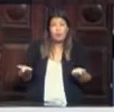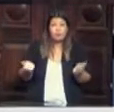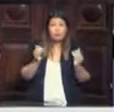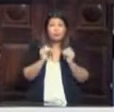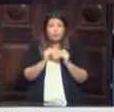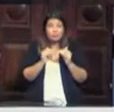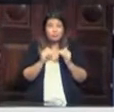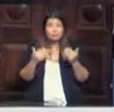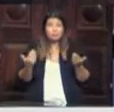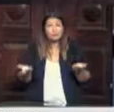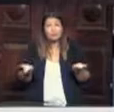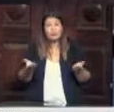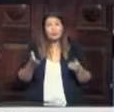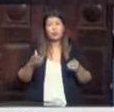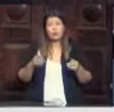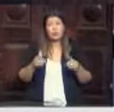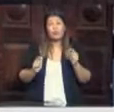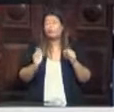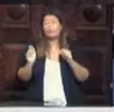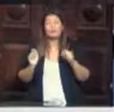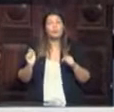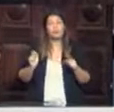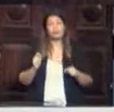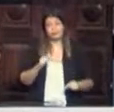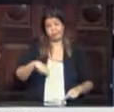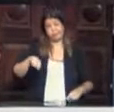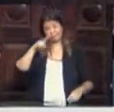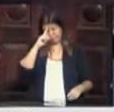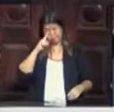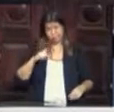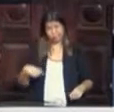neste tipo de trabalho